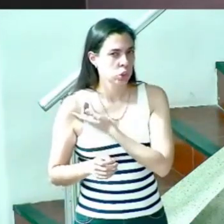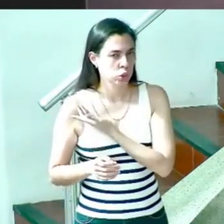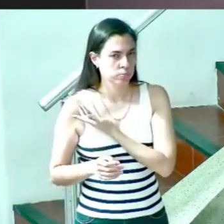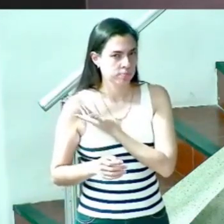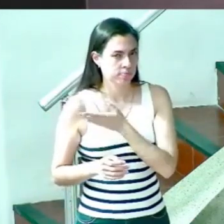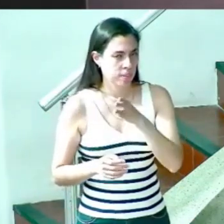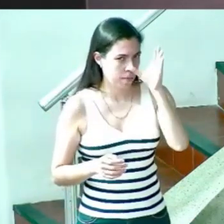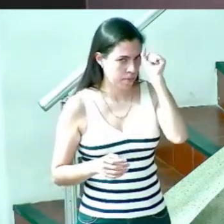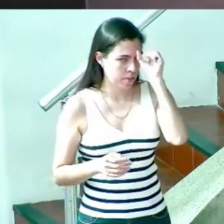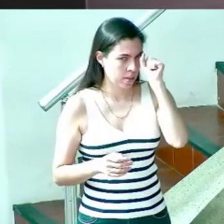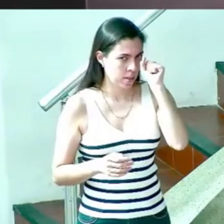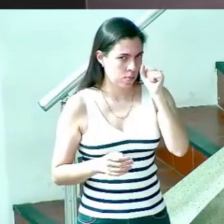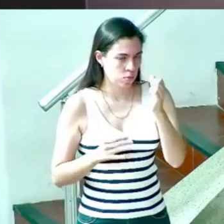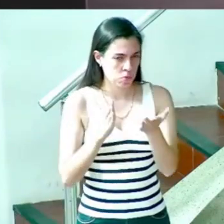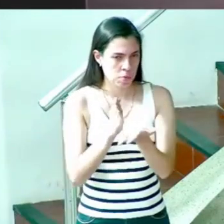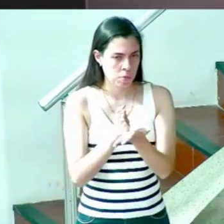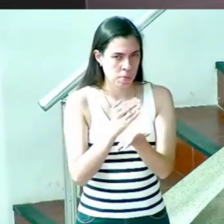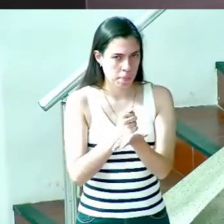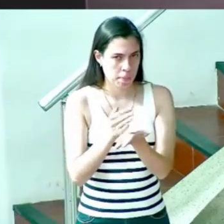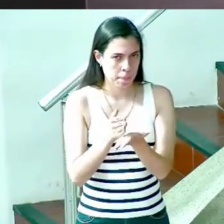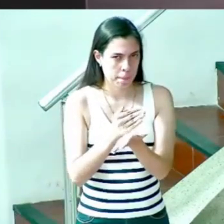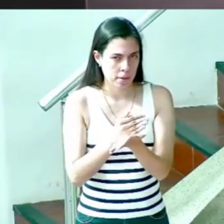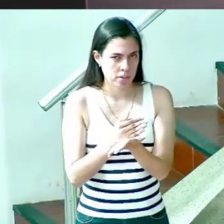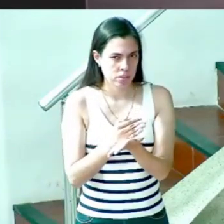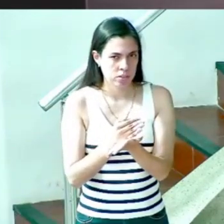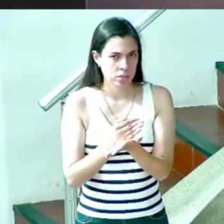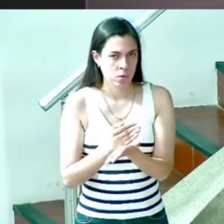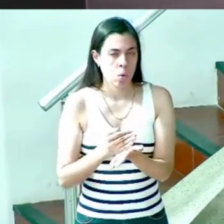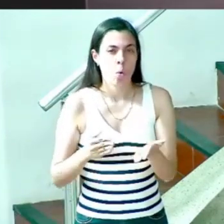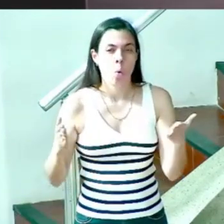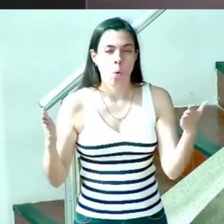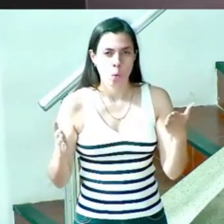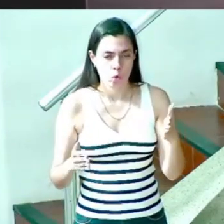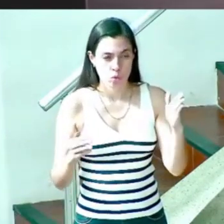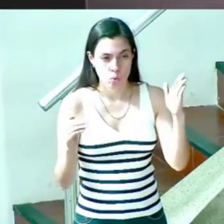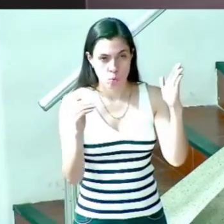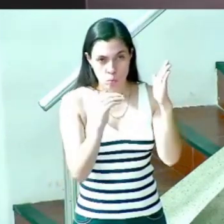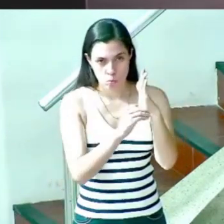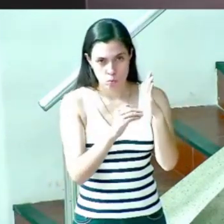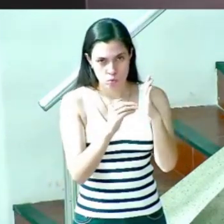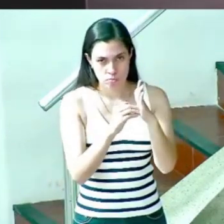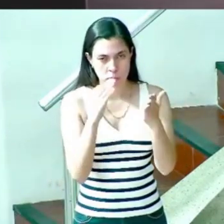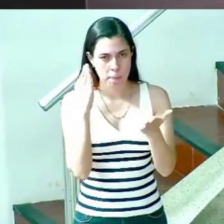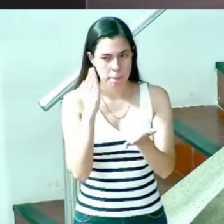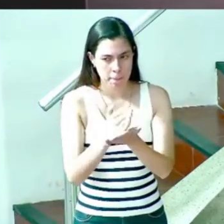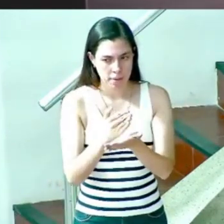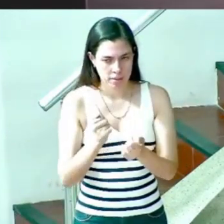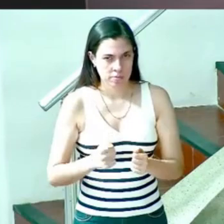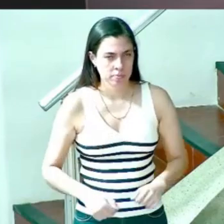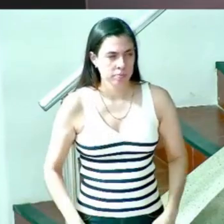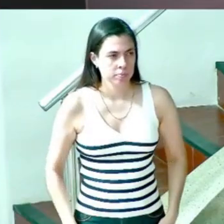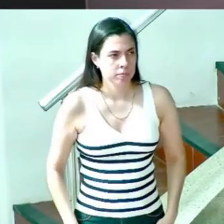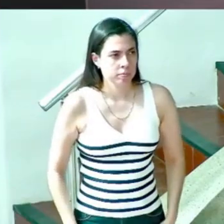um deles pediu a Cristo que os ensinasse a orar.